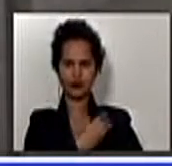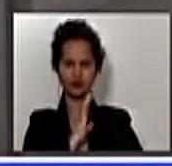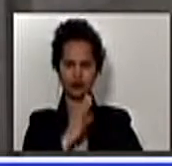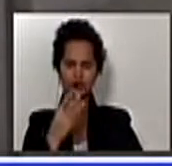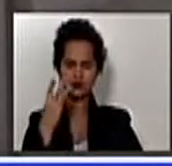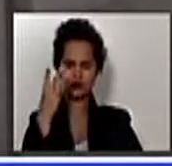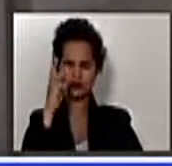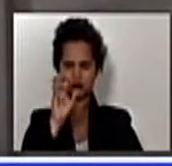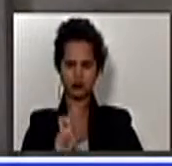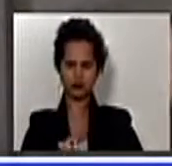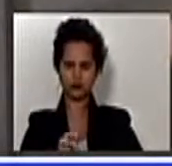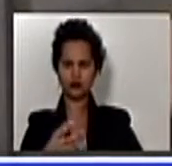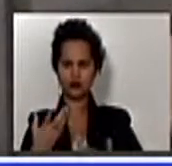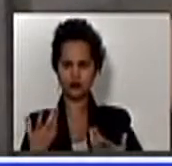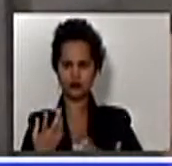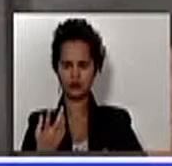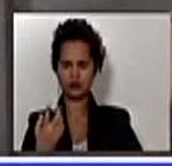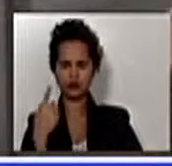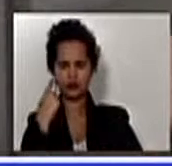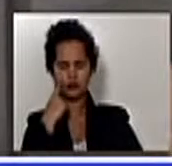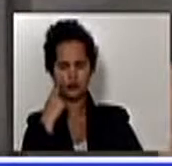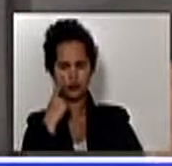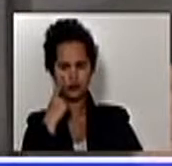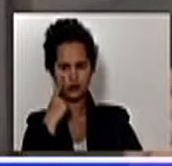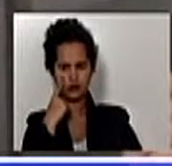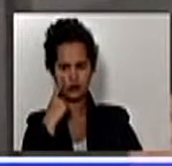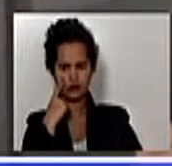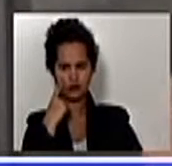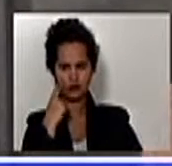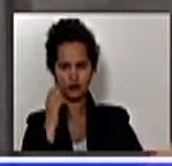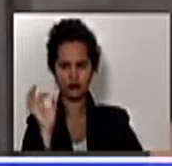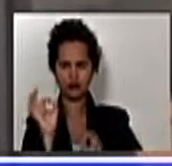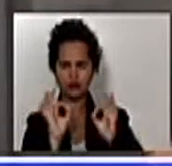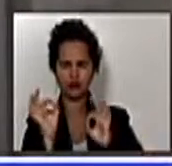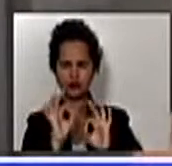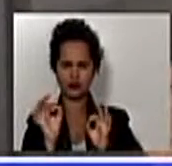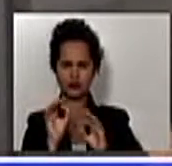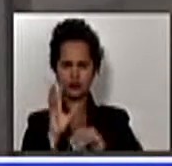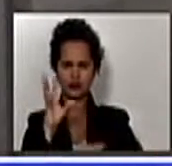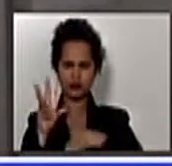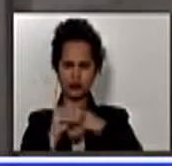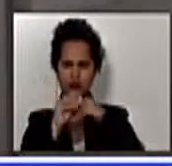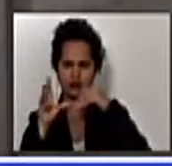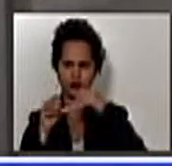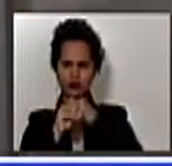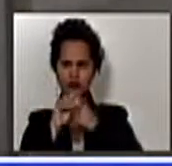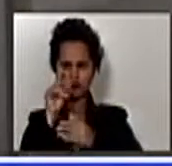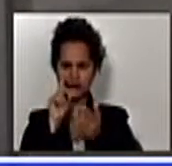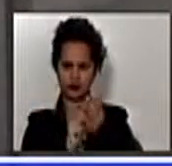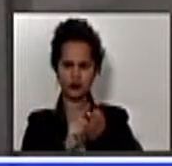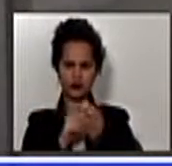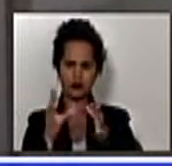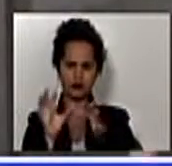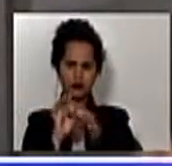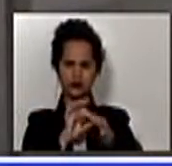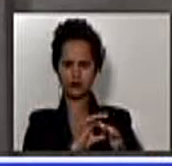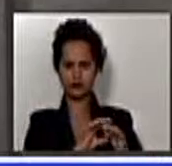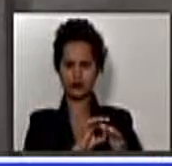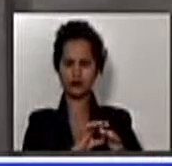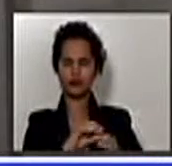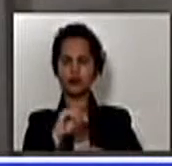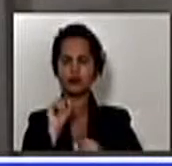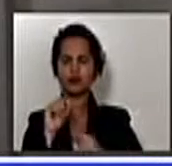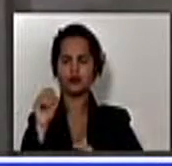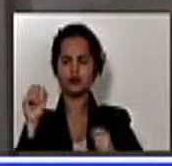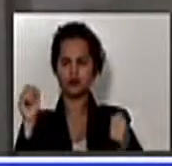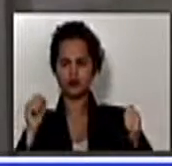eu nunca vi uma sequer, nem um centavo de uma emenda parlamentar ser concretizada. O que existe é o